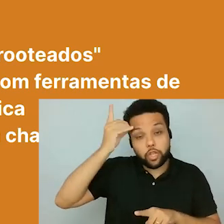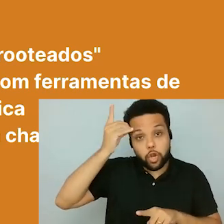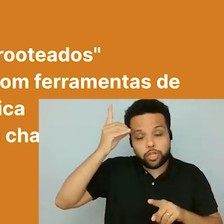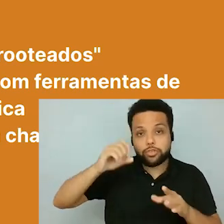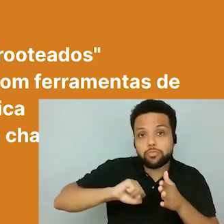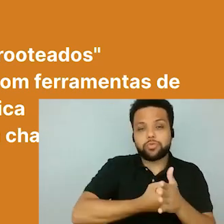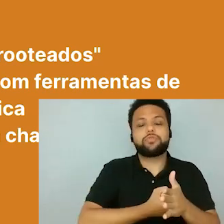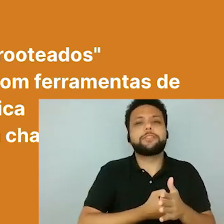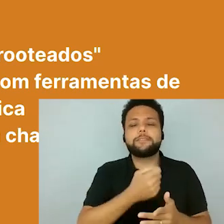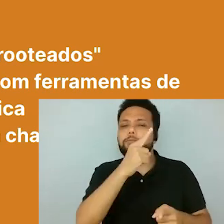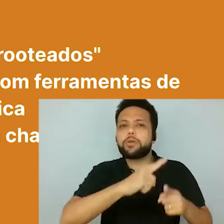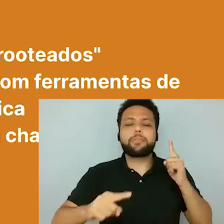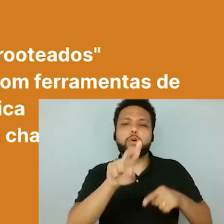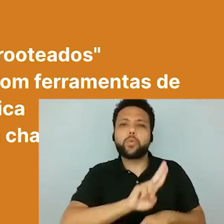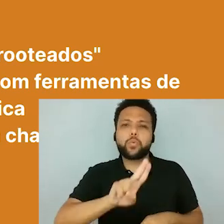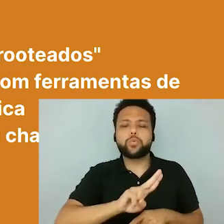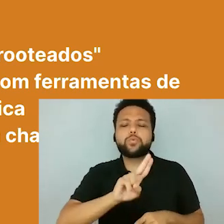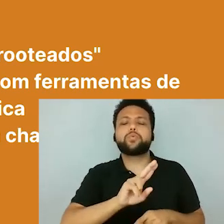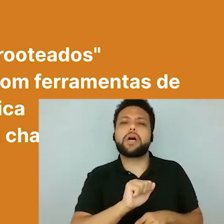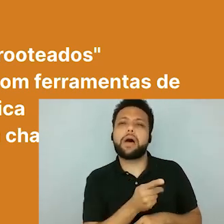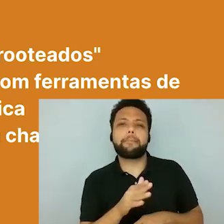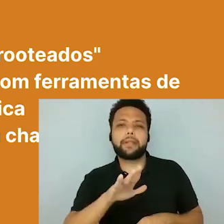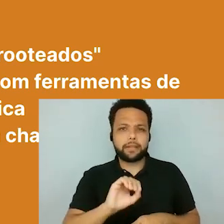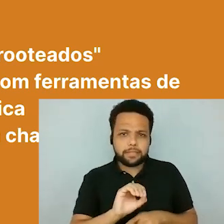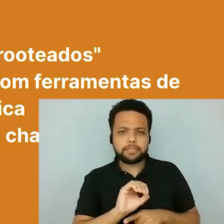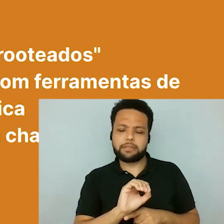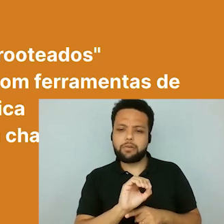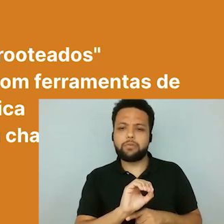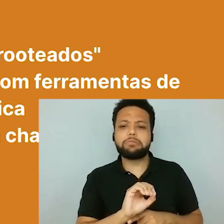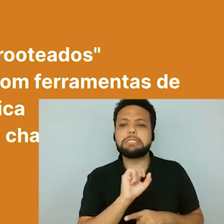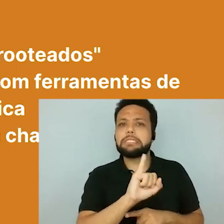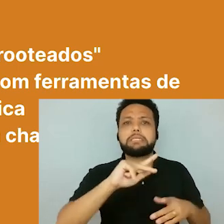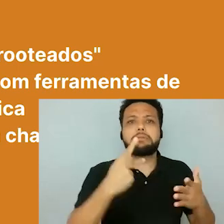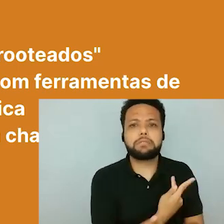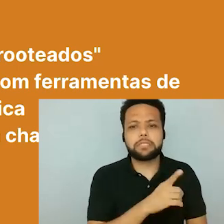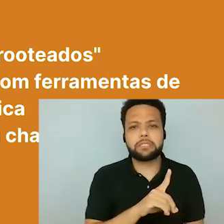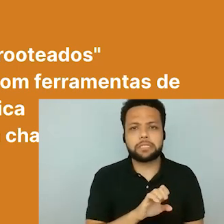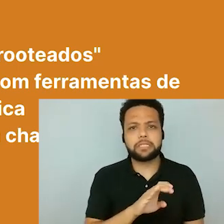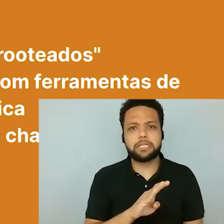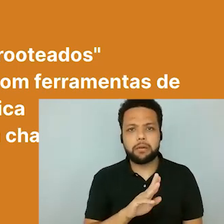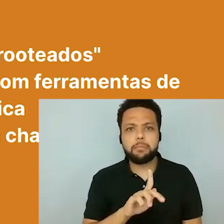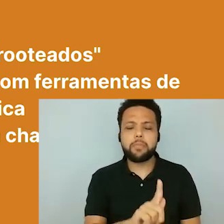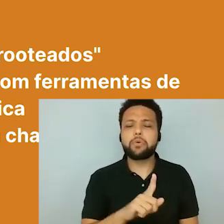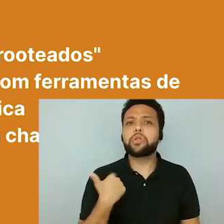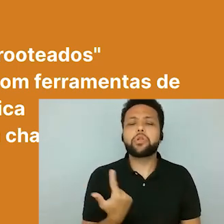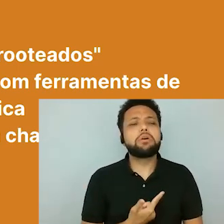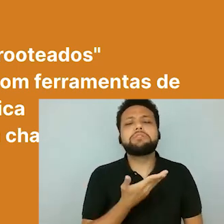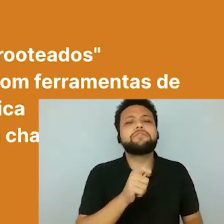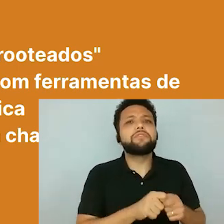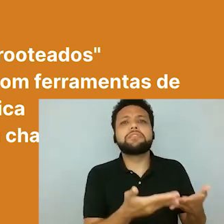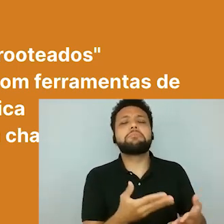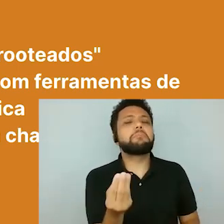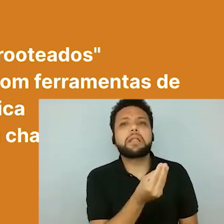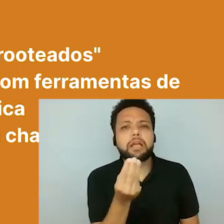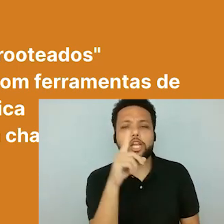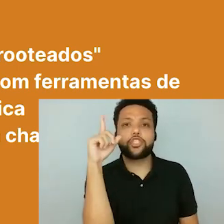uso da aplicação, caso ela seja assinada em modo debug. Fizemos isso com o objetivo de dificultar a ação de hackers que